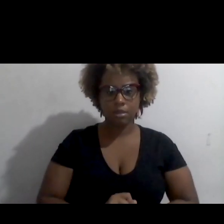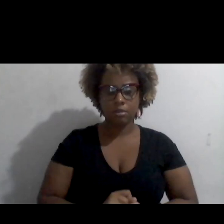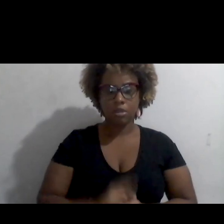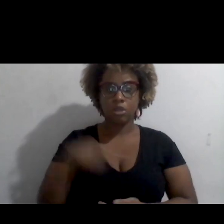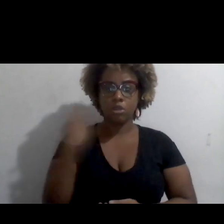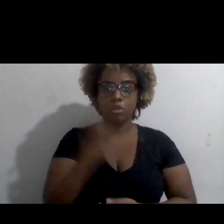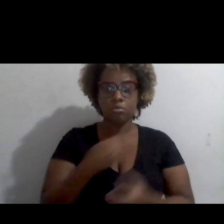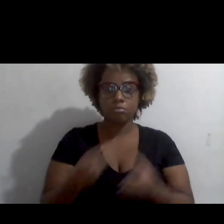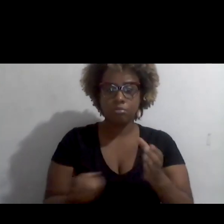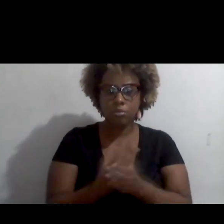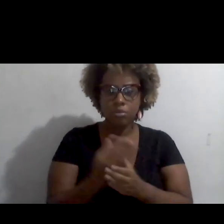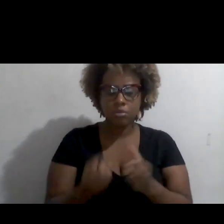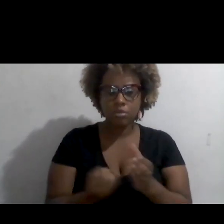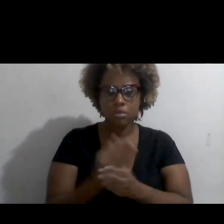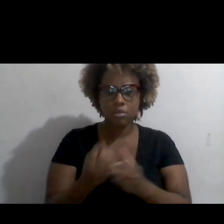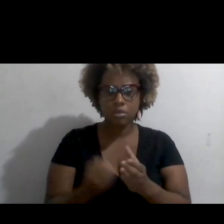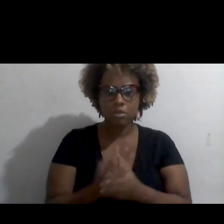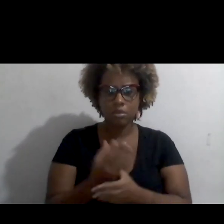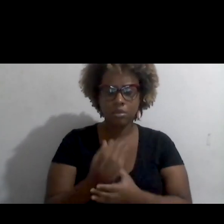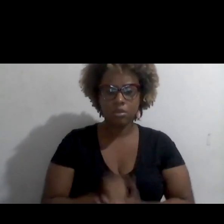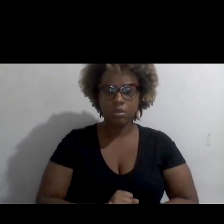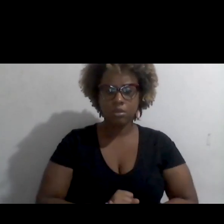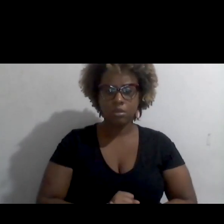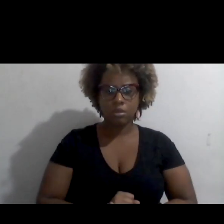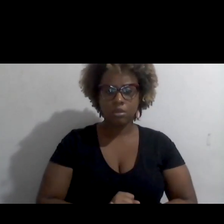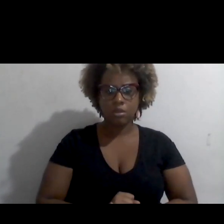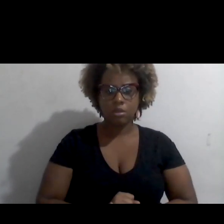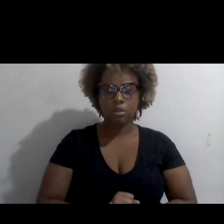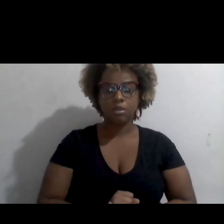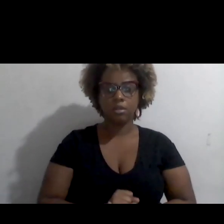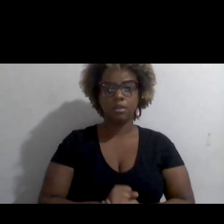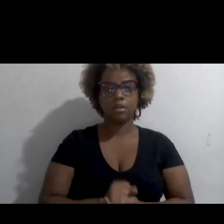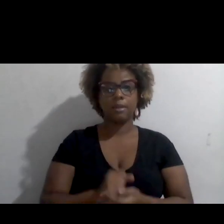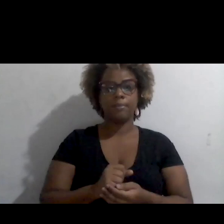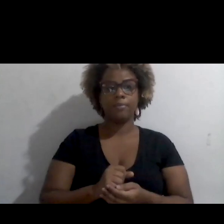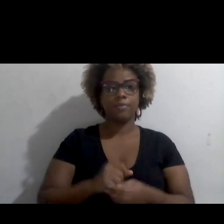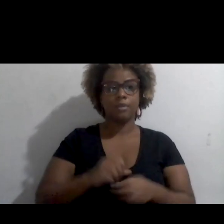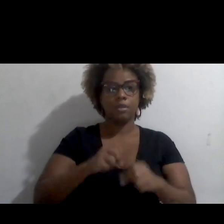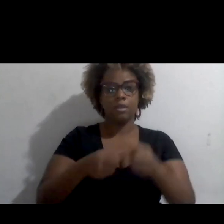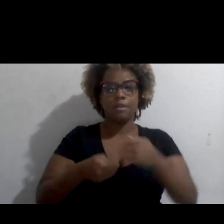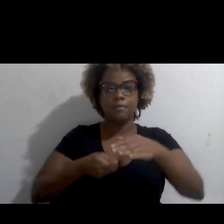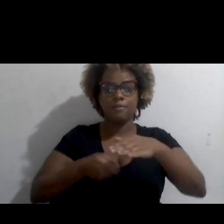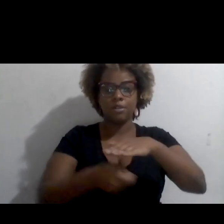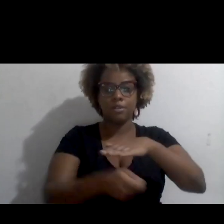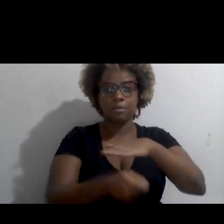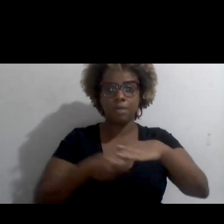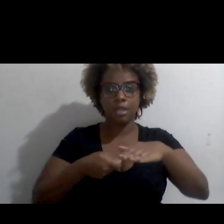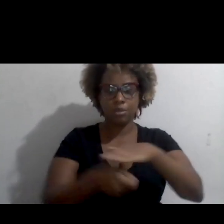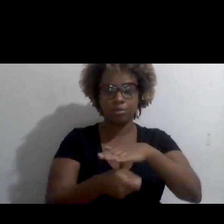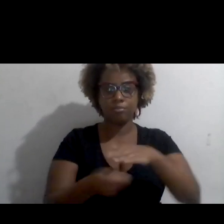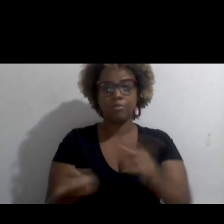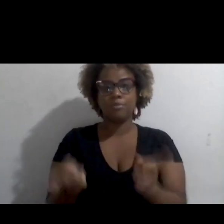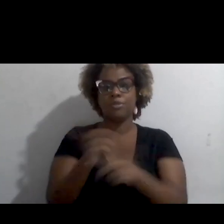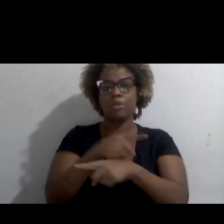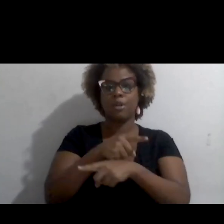emenda. Aí, a gente, em vez de ser investimento, a gente passa a ser despesa, para entender